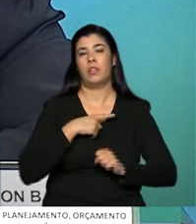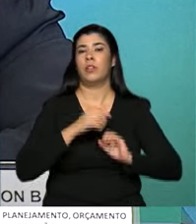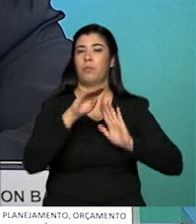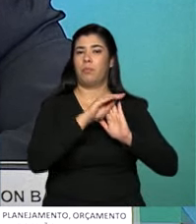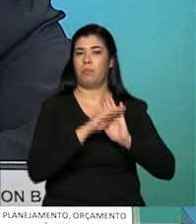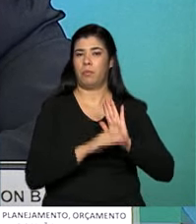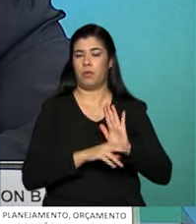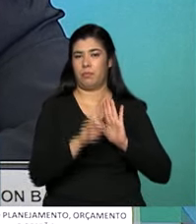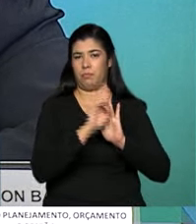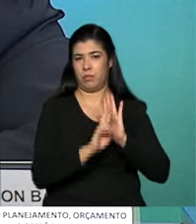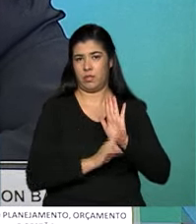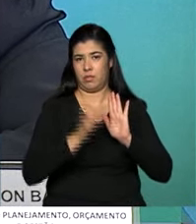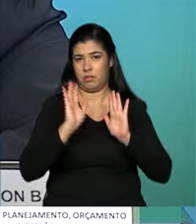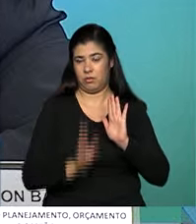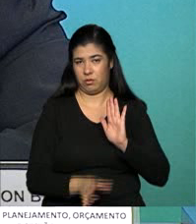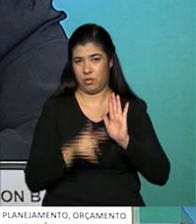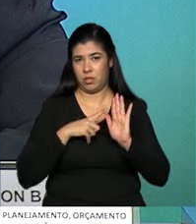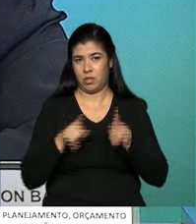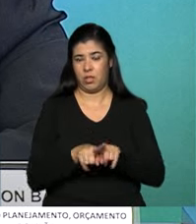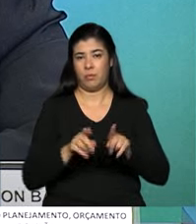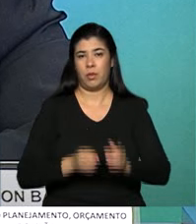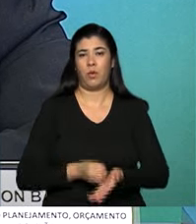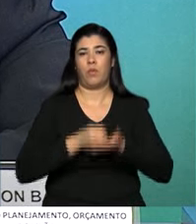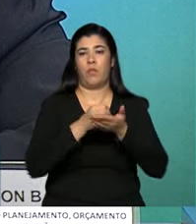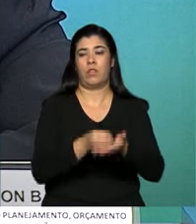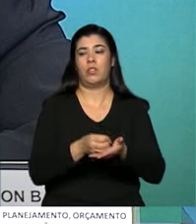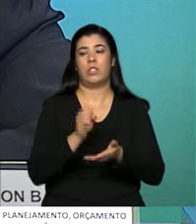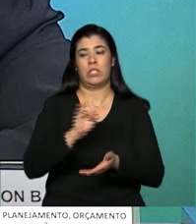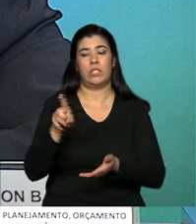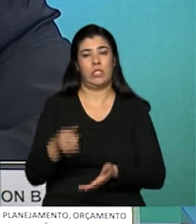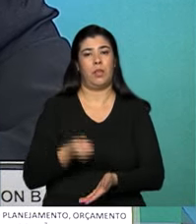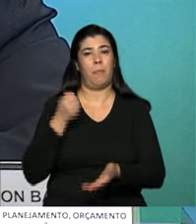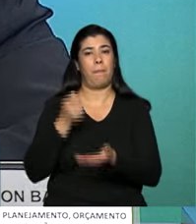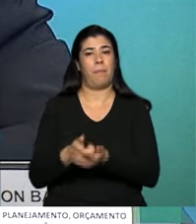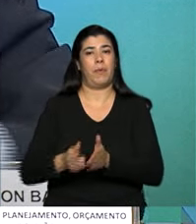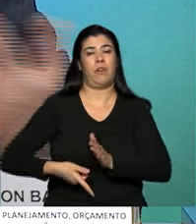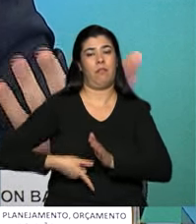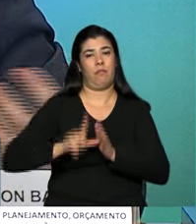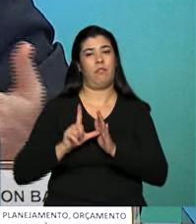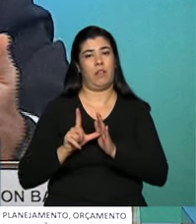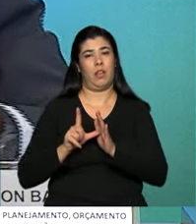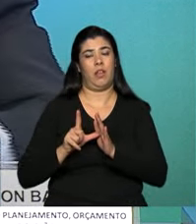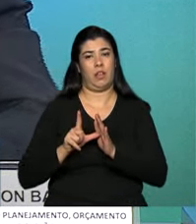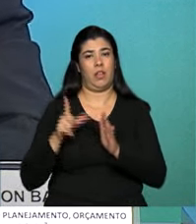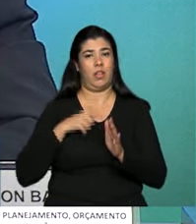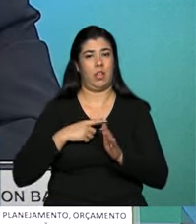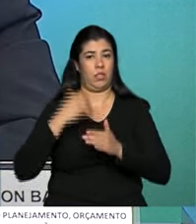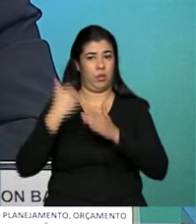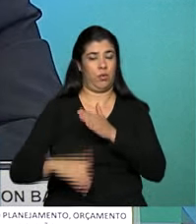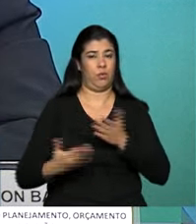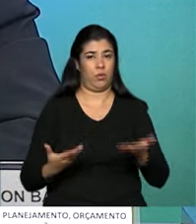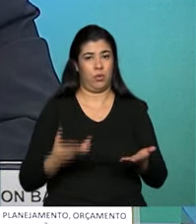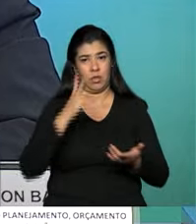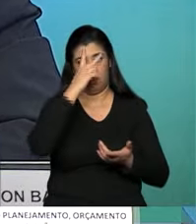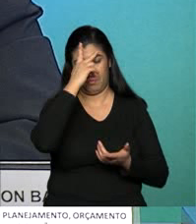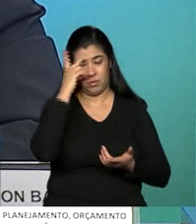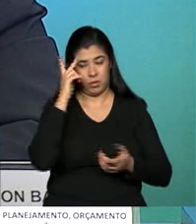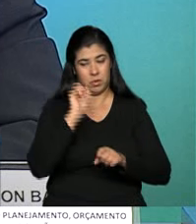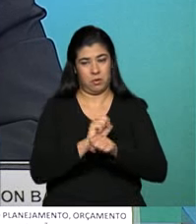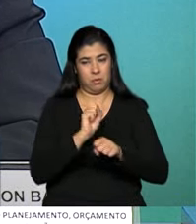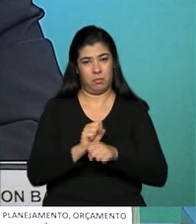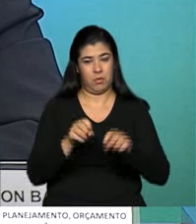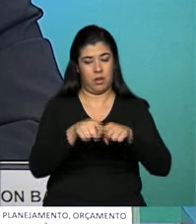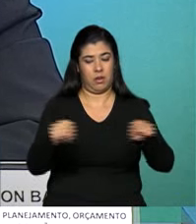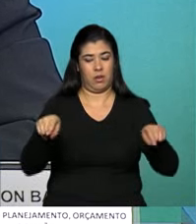regularização e também uma oferta de pagamento antecipado de modo que as pessoas as firmas que estejam nesses terrenos possam